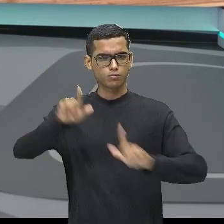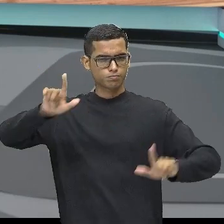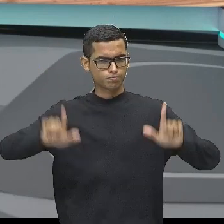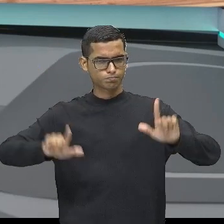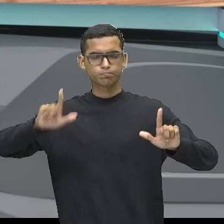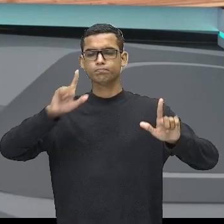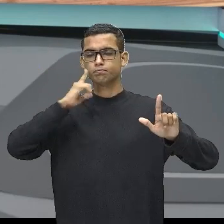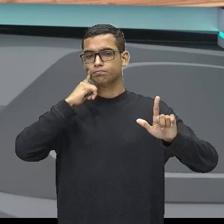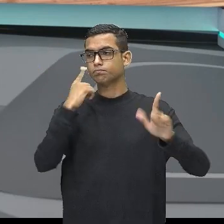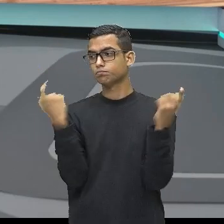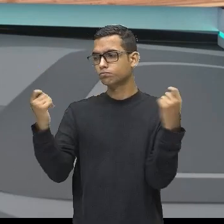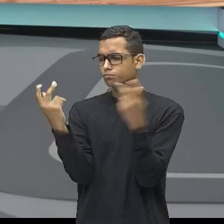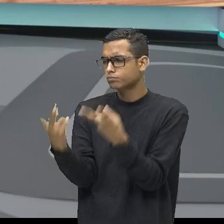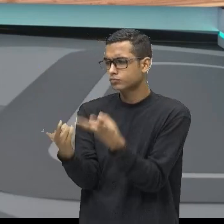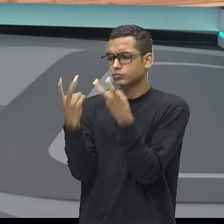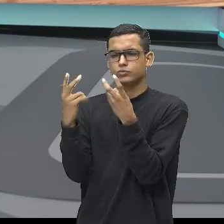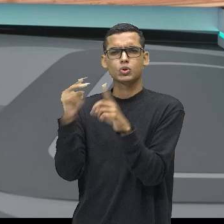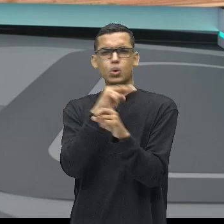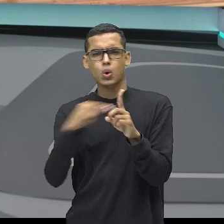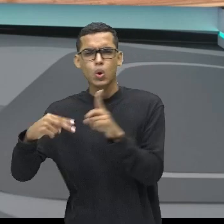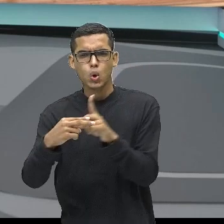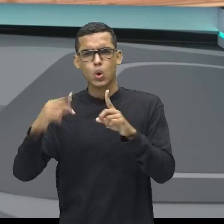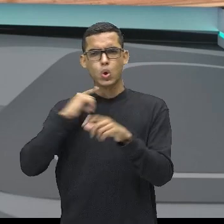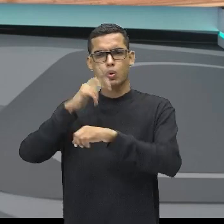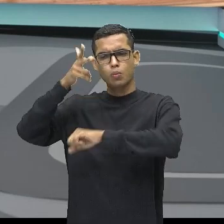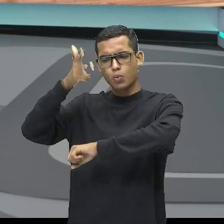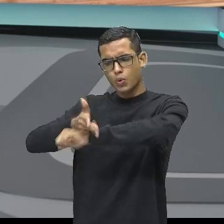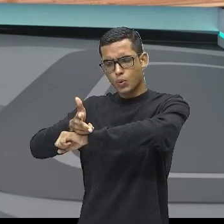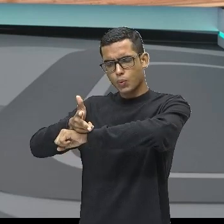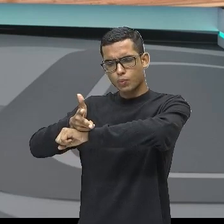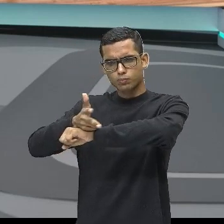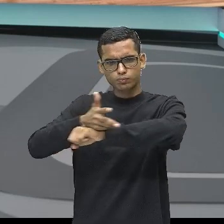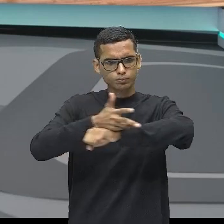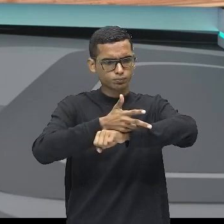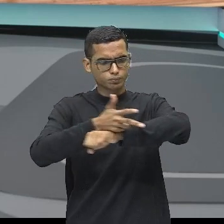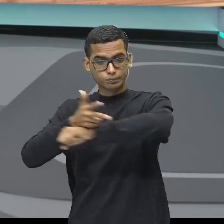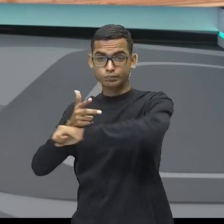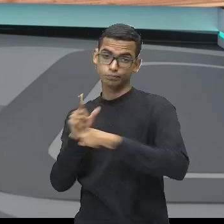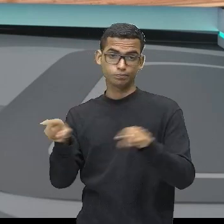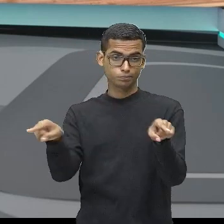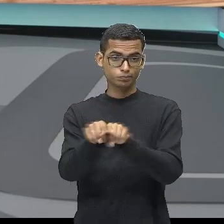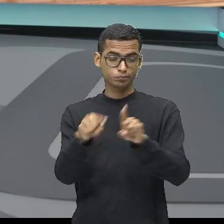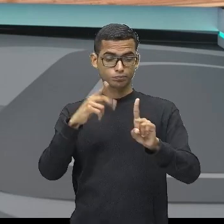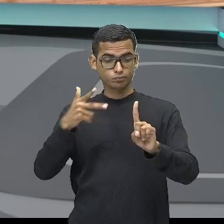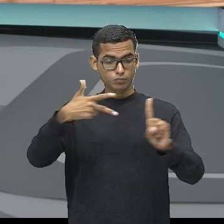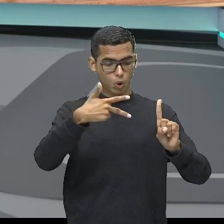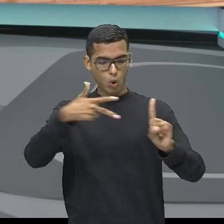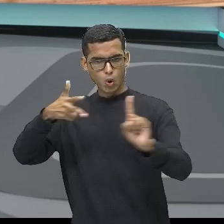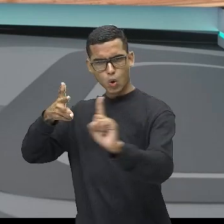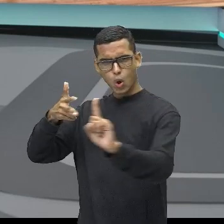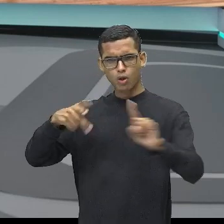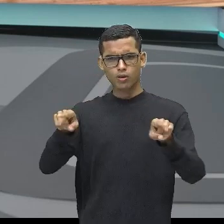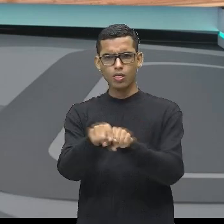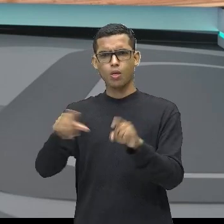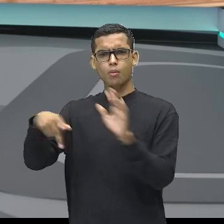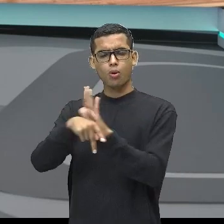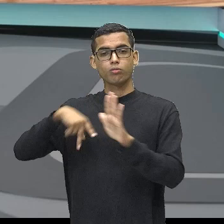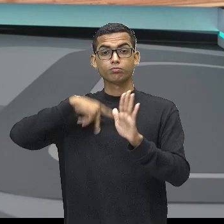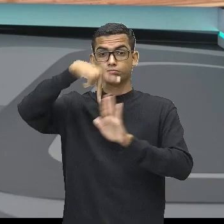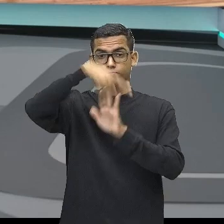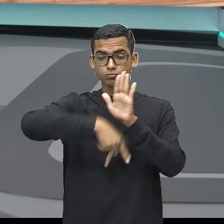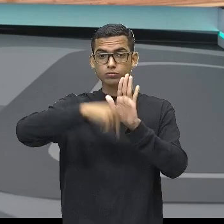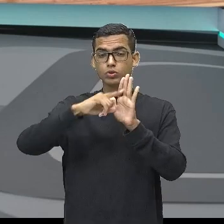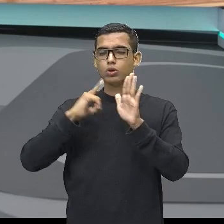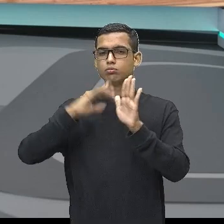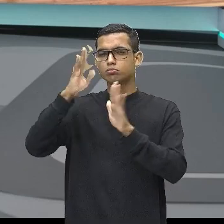observem que também há o olhar para a câmera, ok? Então nós temos aí exatamente um texto que foi desenvolvido